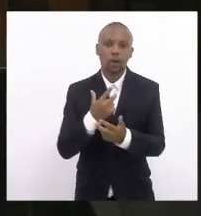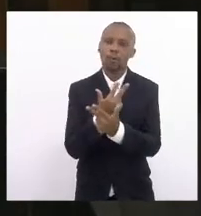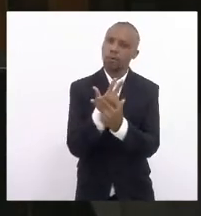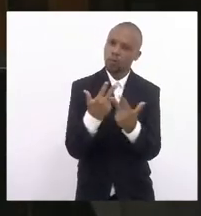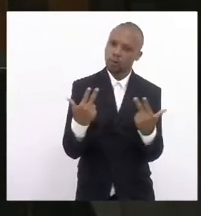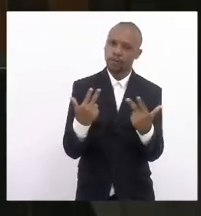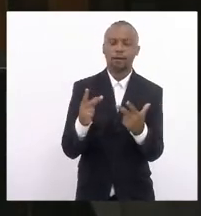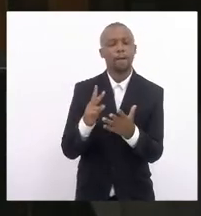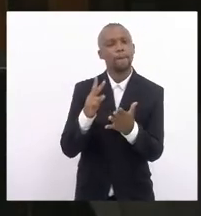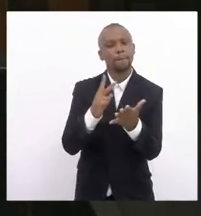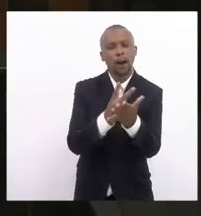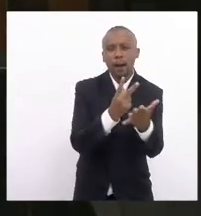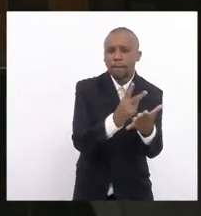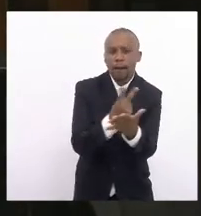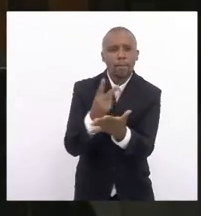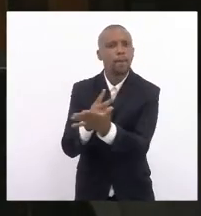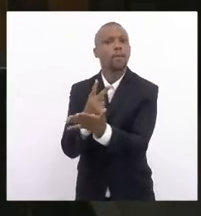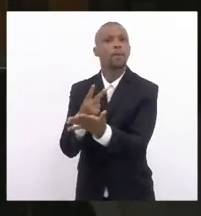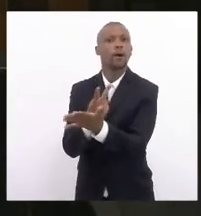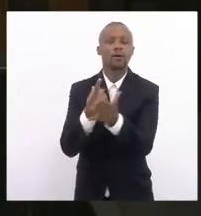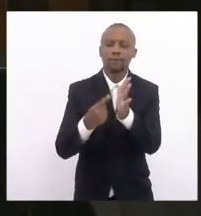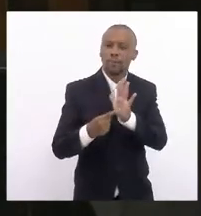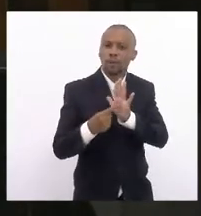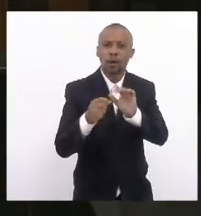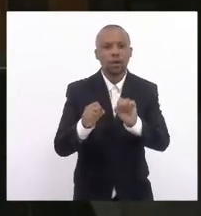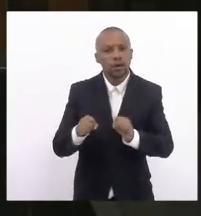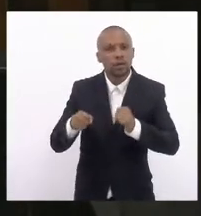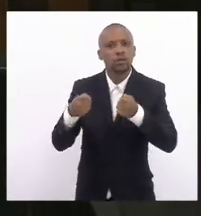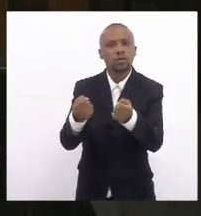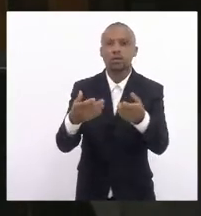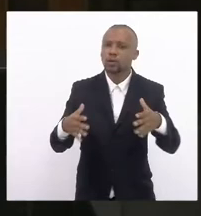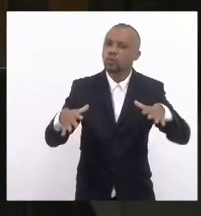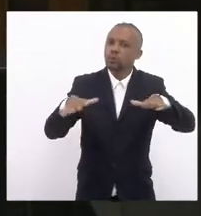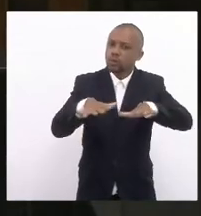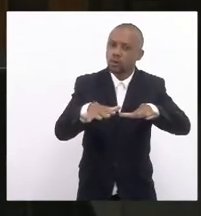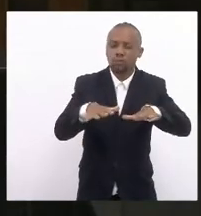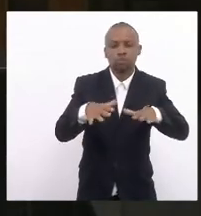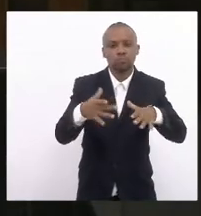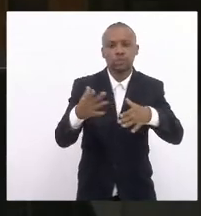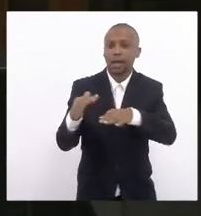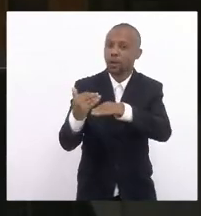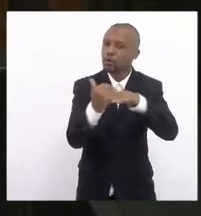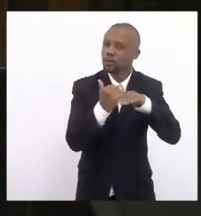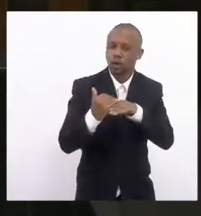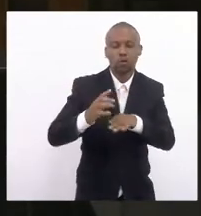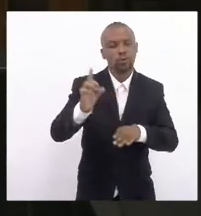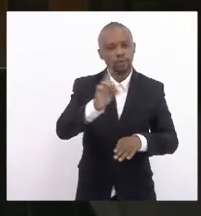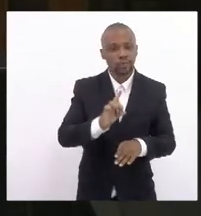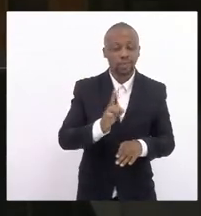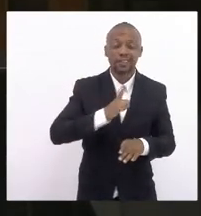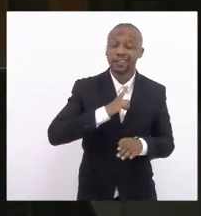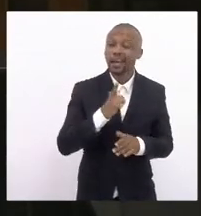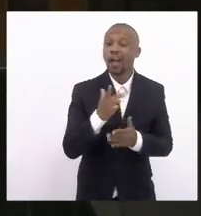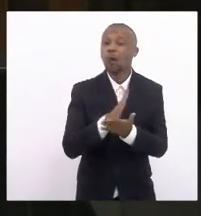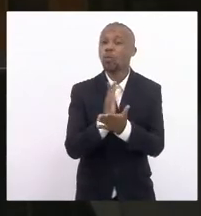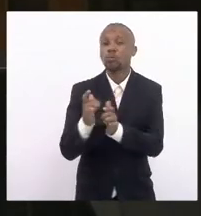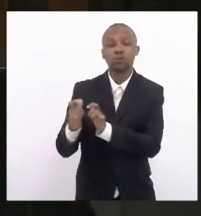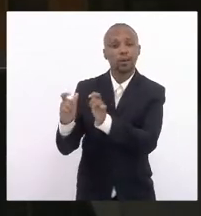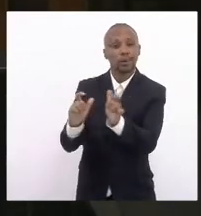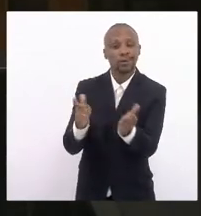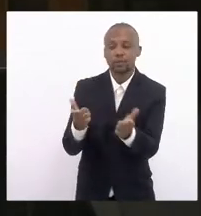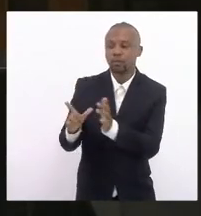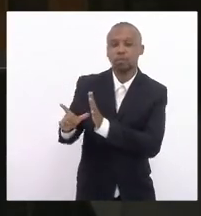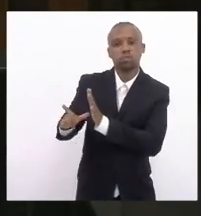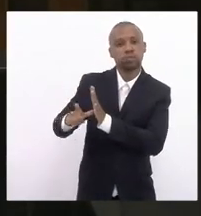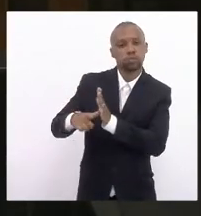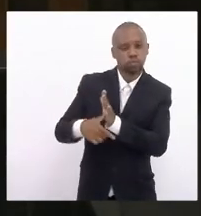com todas essas debilidades tem garantido a inclusão da pessoa com deficiência. Tem outras que estão mais atrasadas. Mas, concretamente, o que tem acontecido?